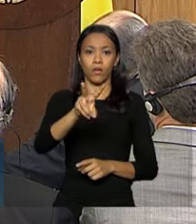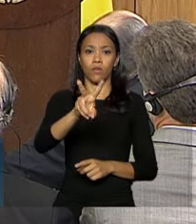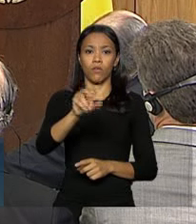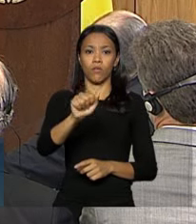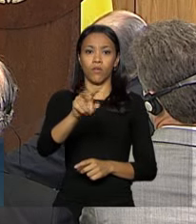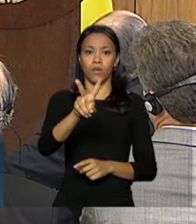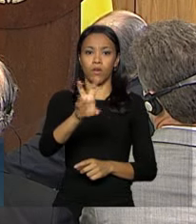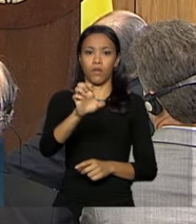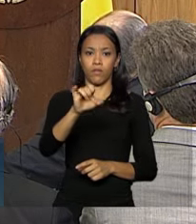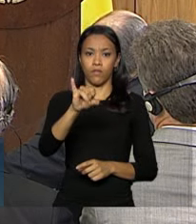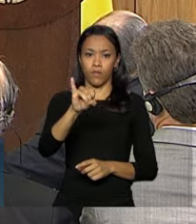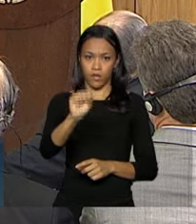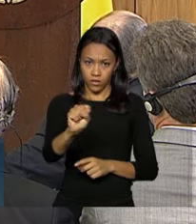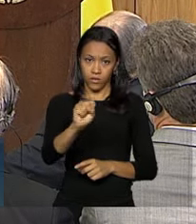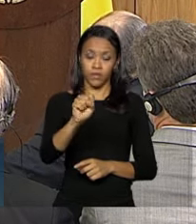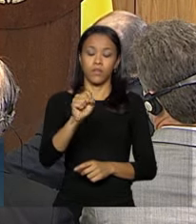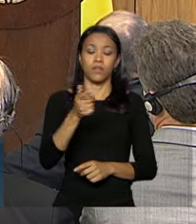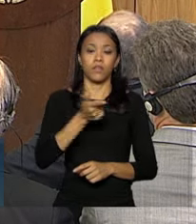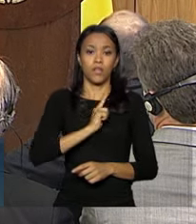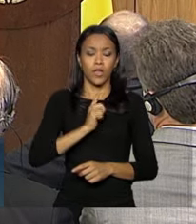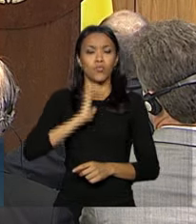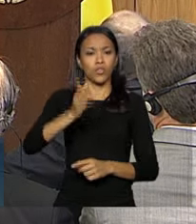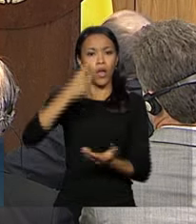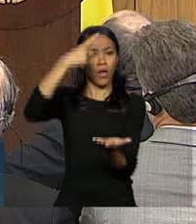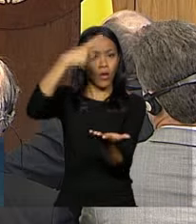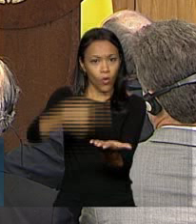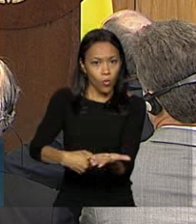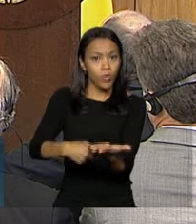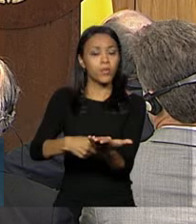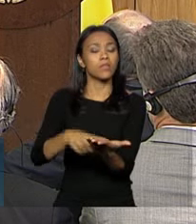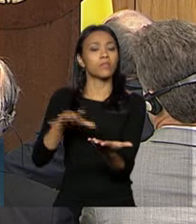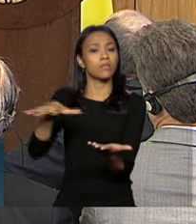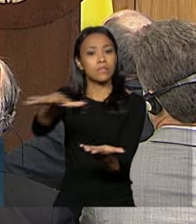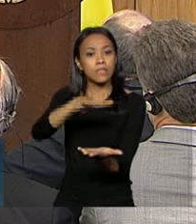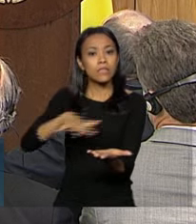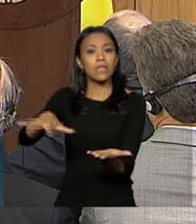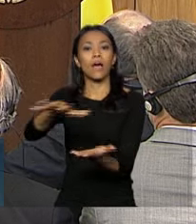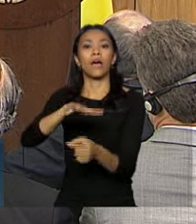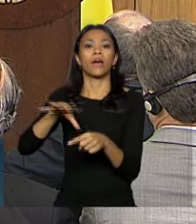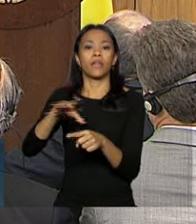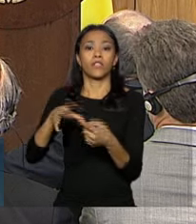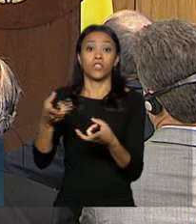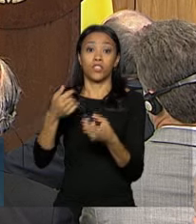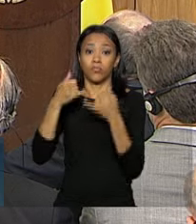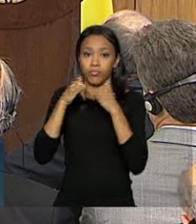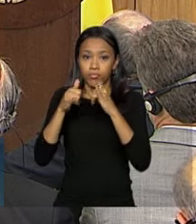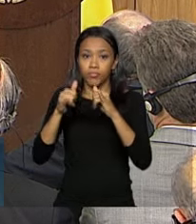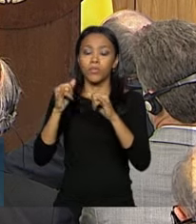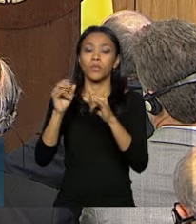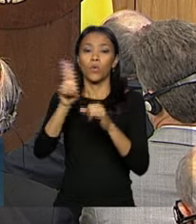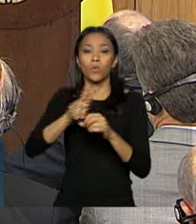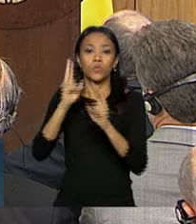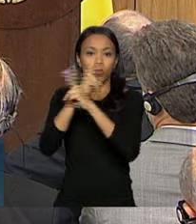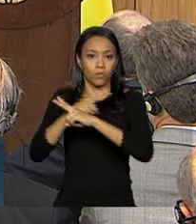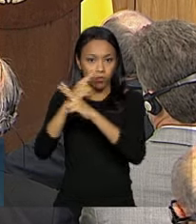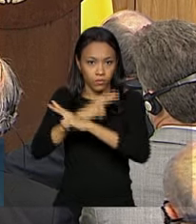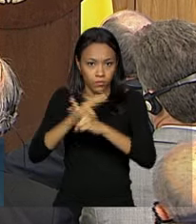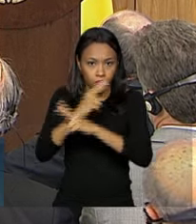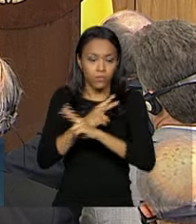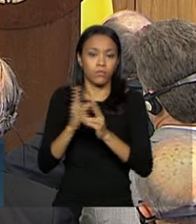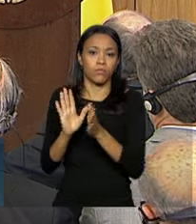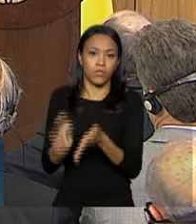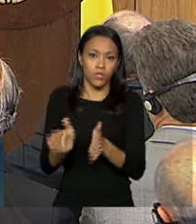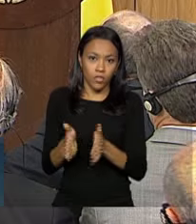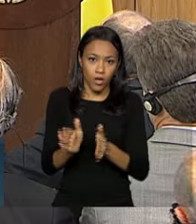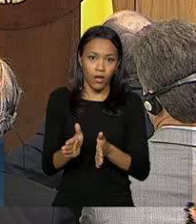Brasil. Já temos acordos sobre a energia eólica, sabemos que também tem